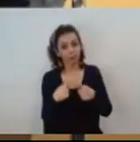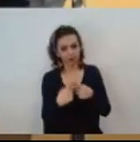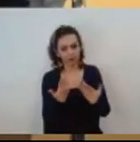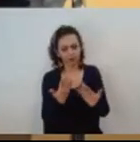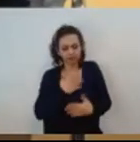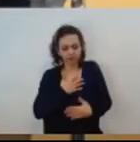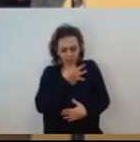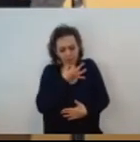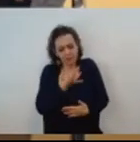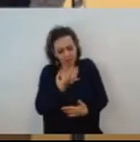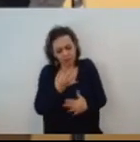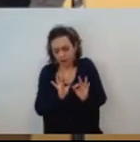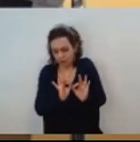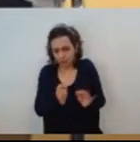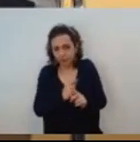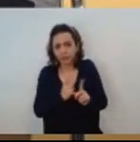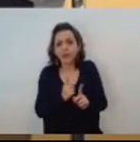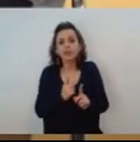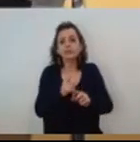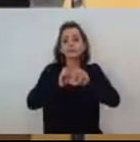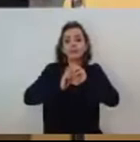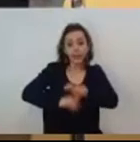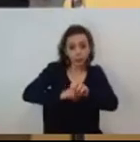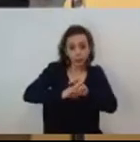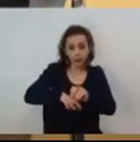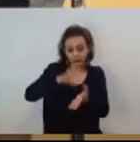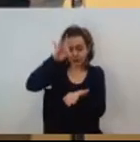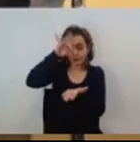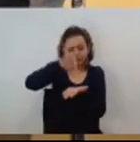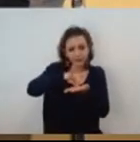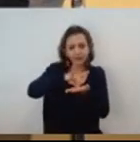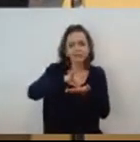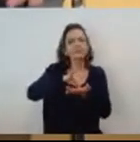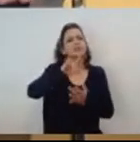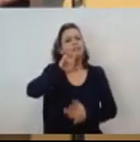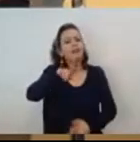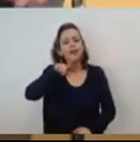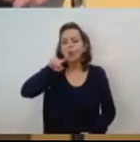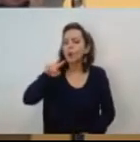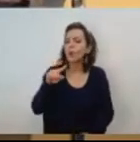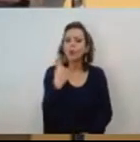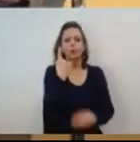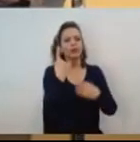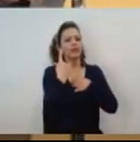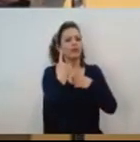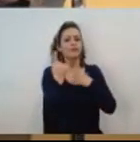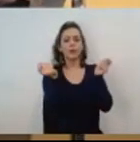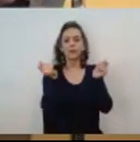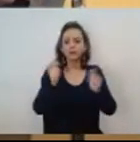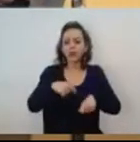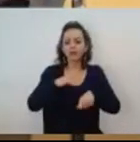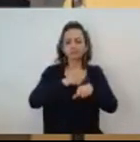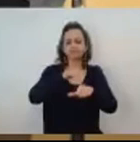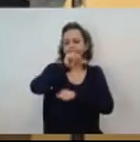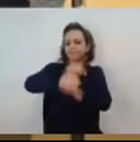única ou a principal é forma da gente transformar esse país e também esse mundo